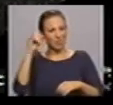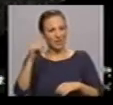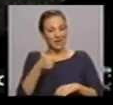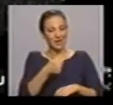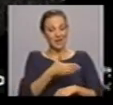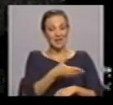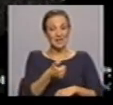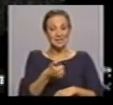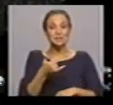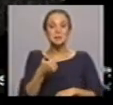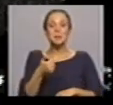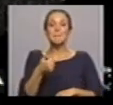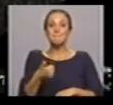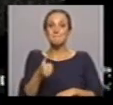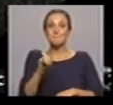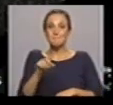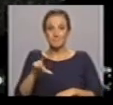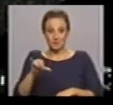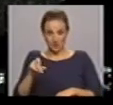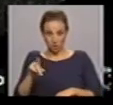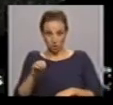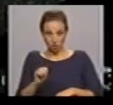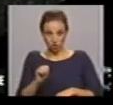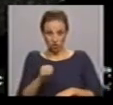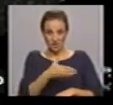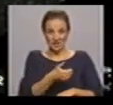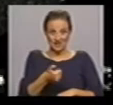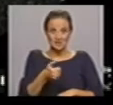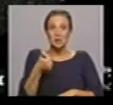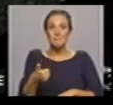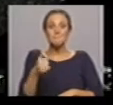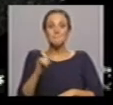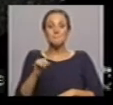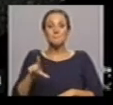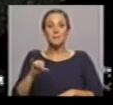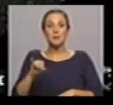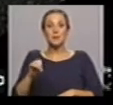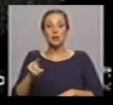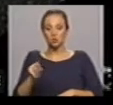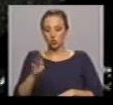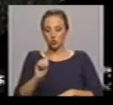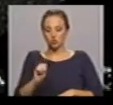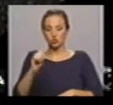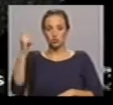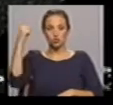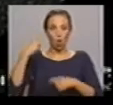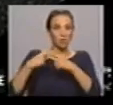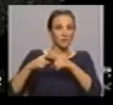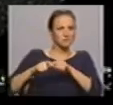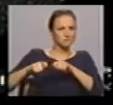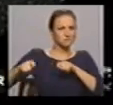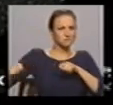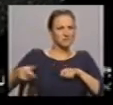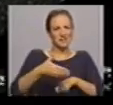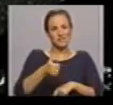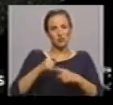15 bilhões de quilómetros, notação europeia, não é 1000 milhões, é 15 bilhões de quilómetros do Sol, cerca de 100 mil vezes a distância da